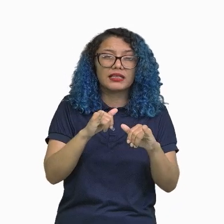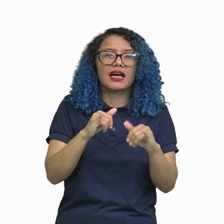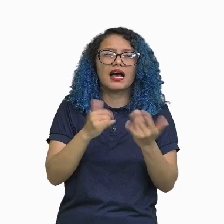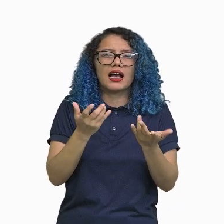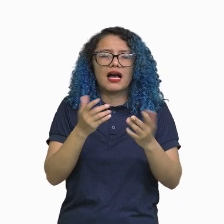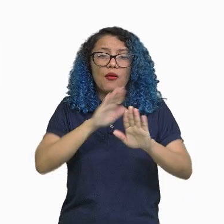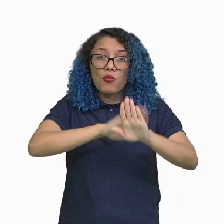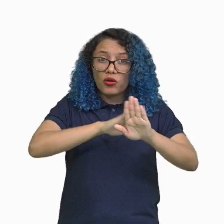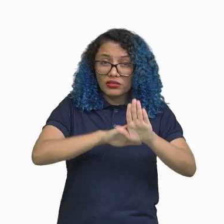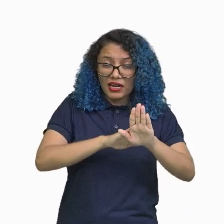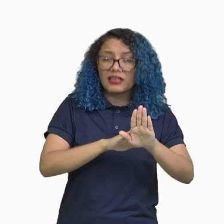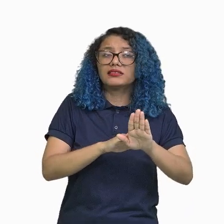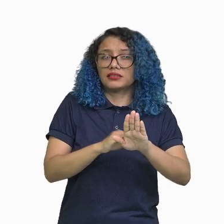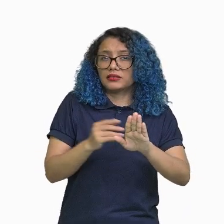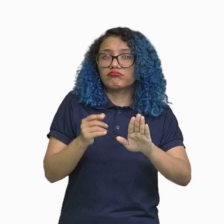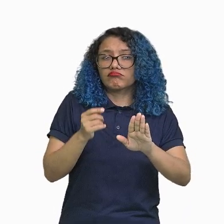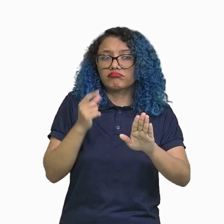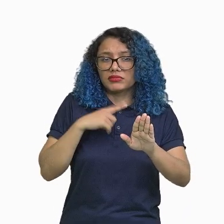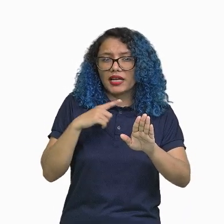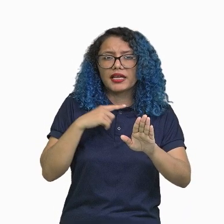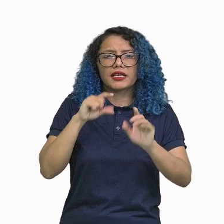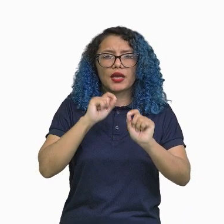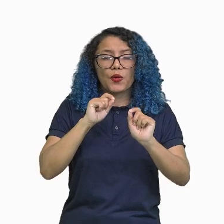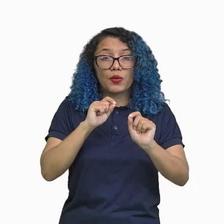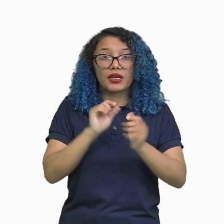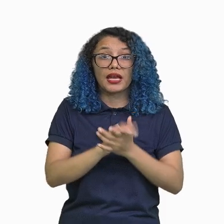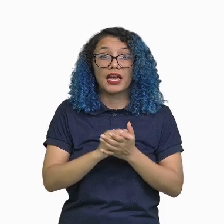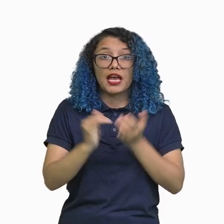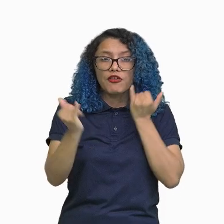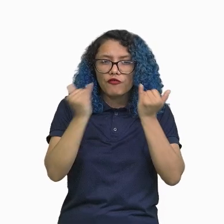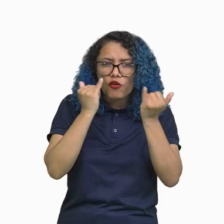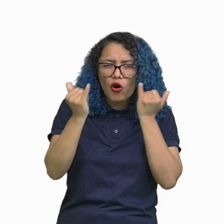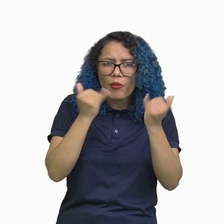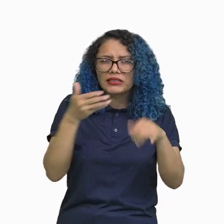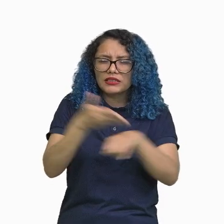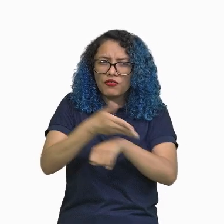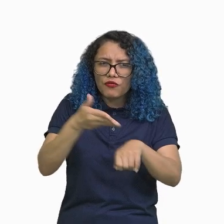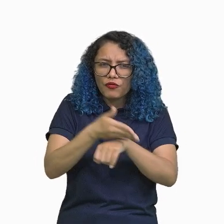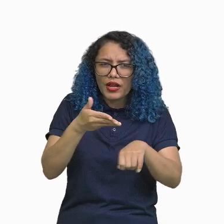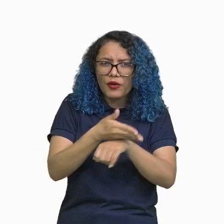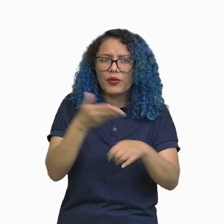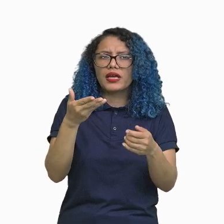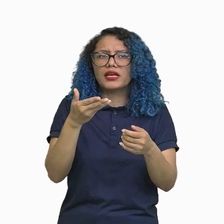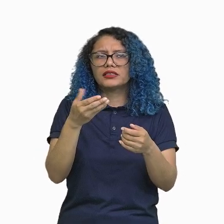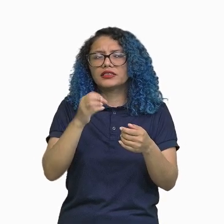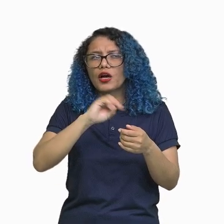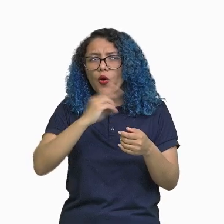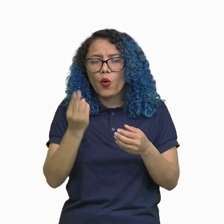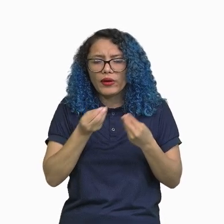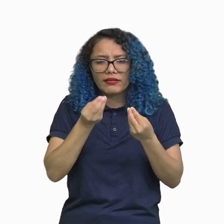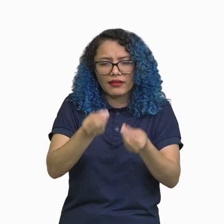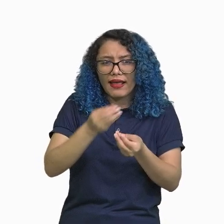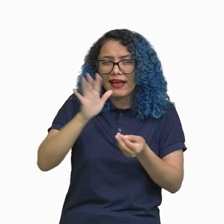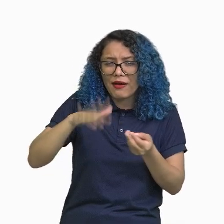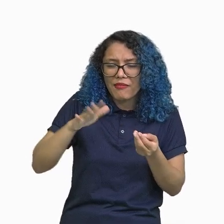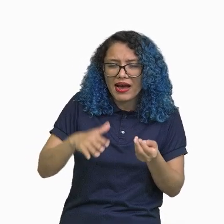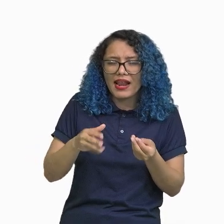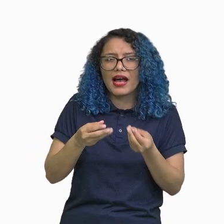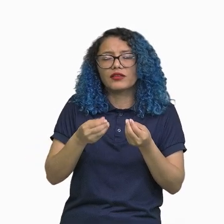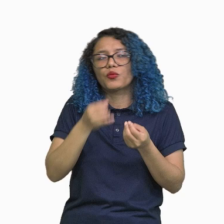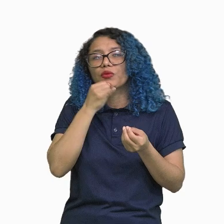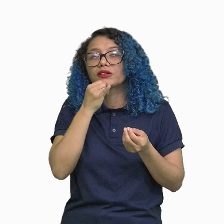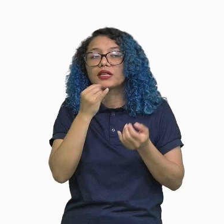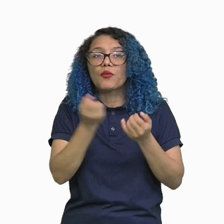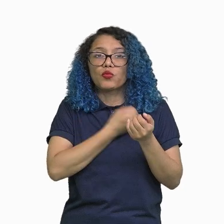a porcentagem como uma moeda de troca por dados, fidelidade ou menor custo operacional. Ou seja, você cadastra ali o